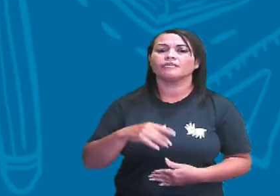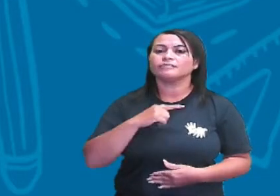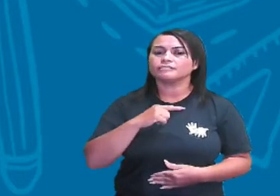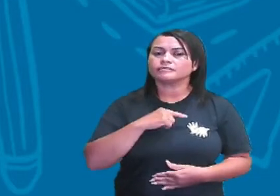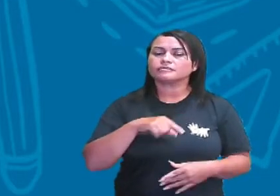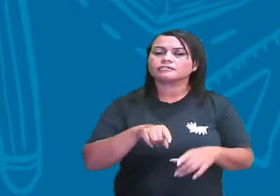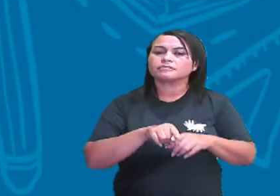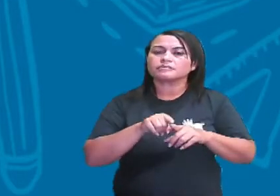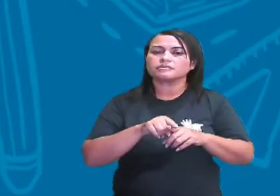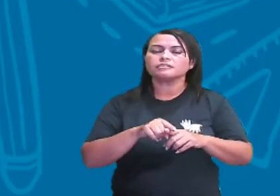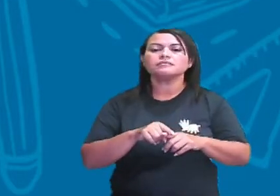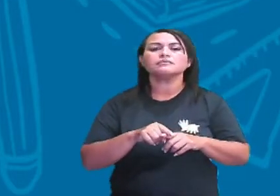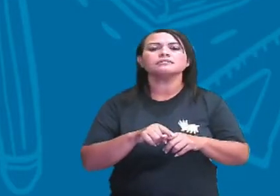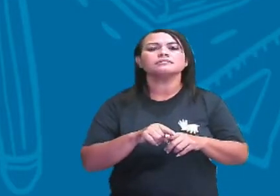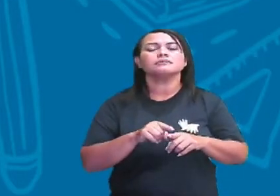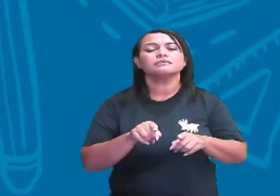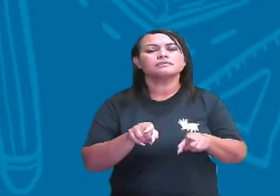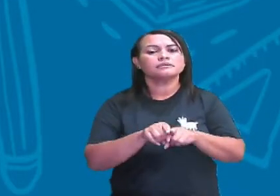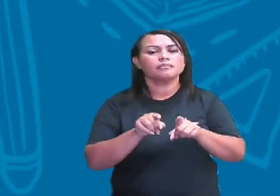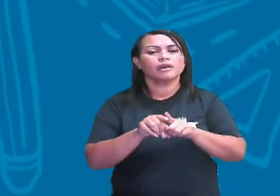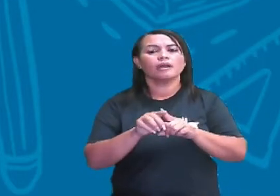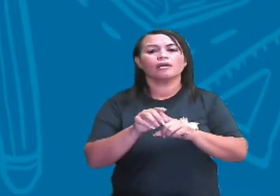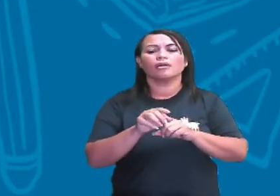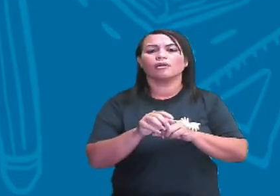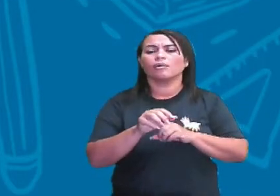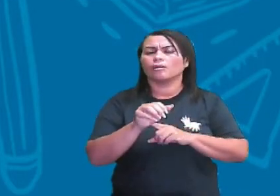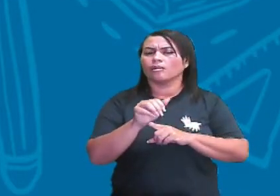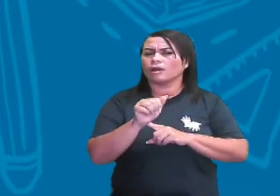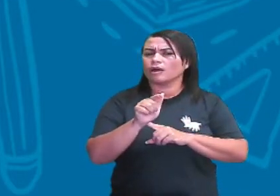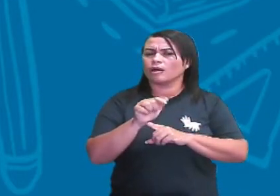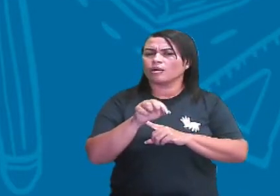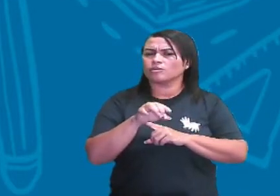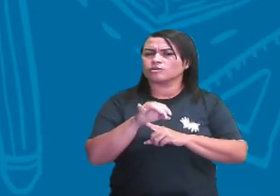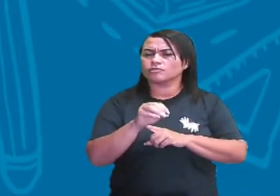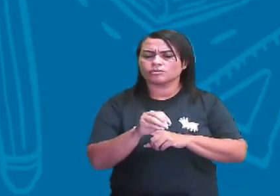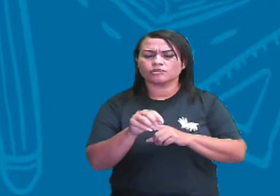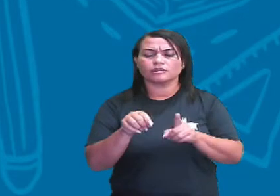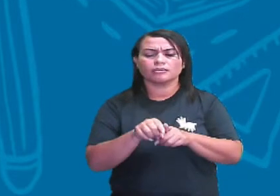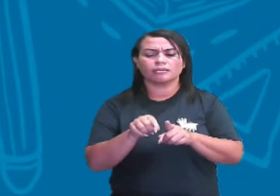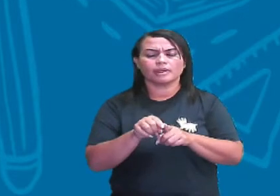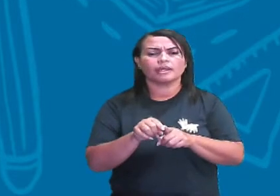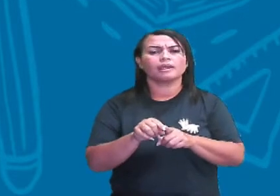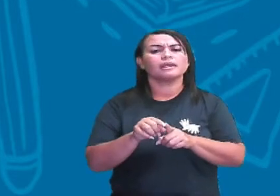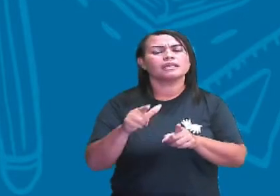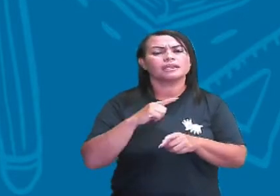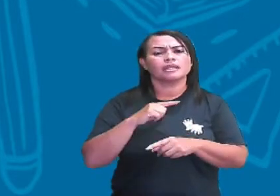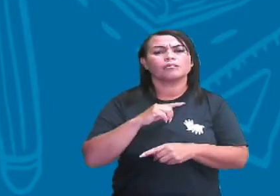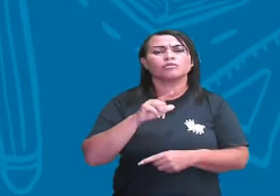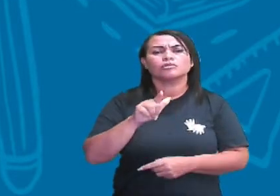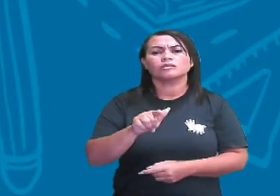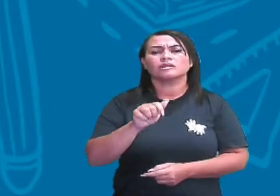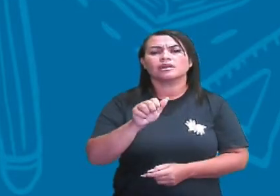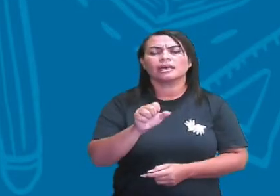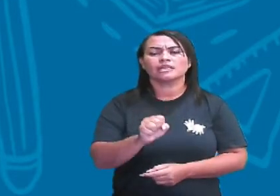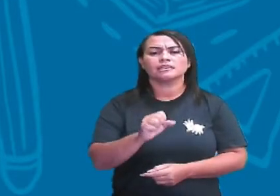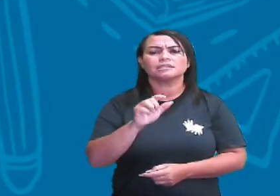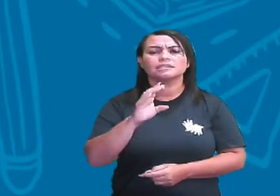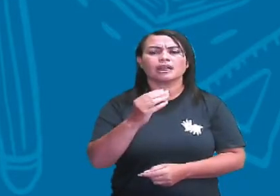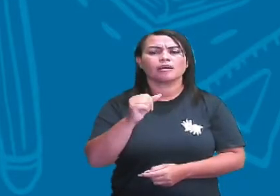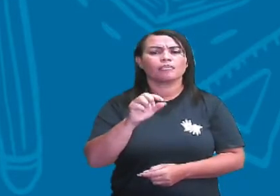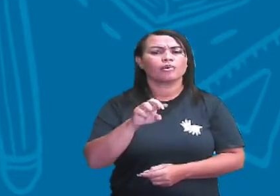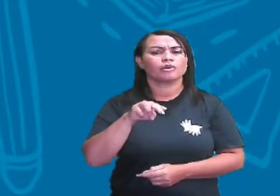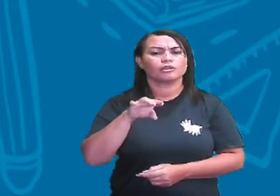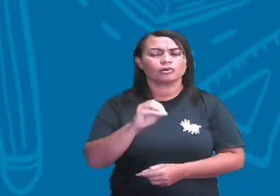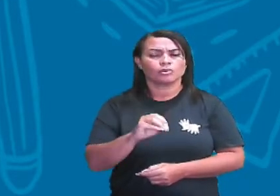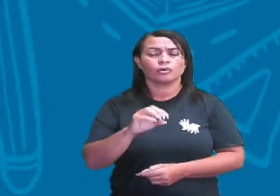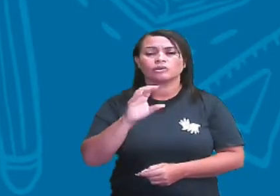no ambiente. Temos o gás argônio, que não influi na nossa respiração, e o gás carbônico com 0,03%, que